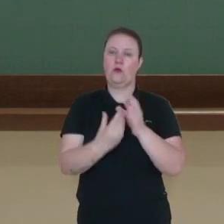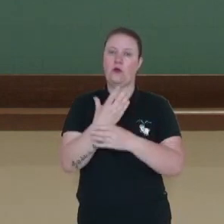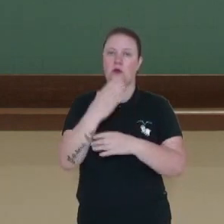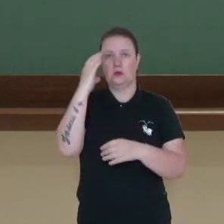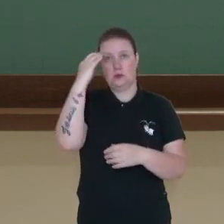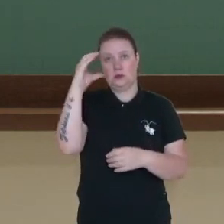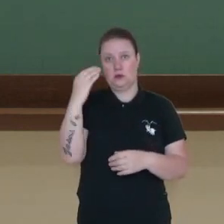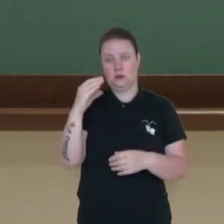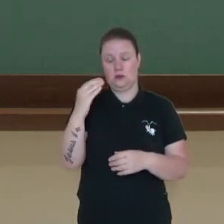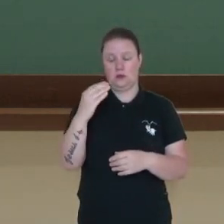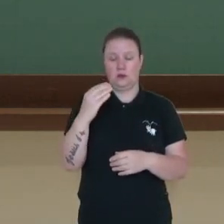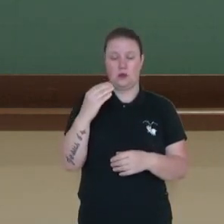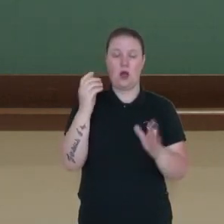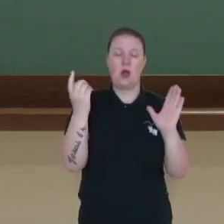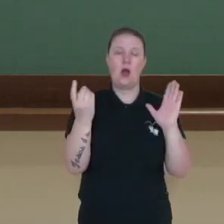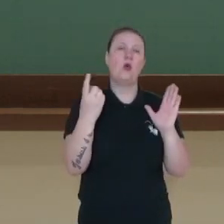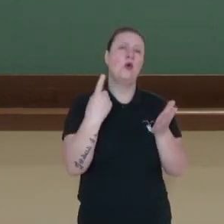de